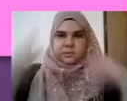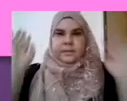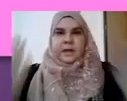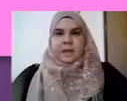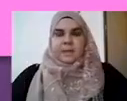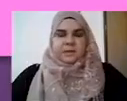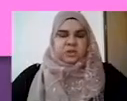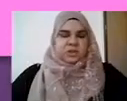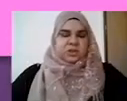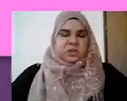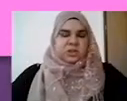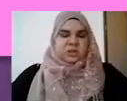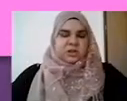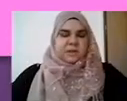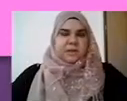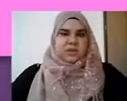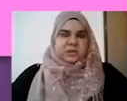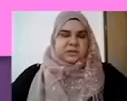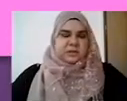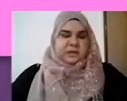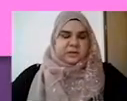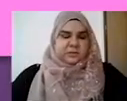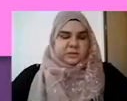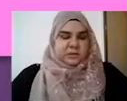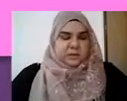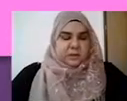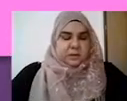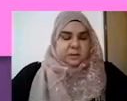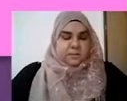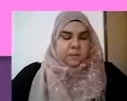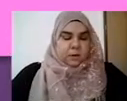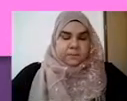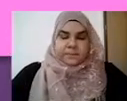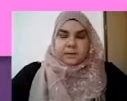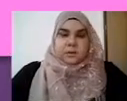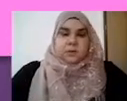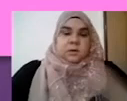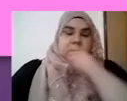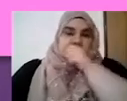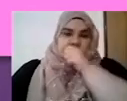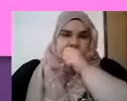Isso há mais de 30 anos. Bom,